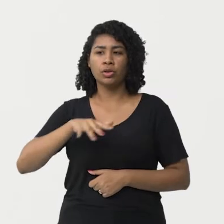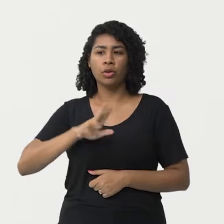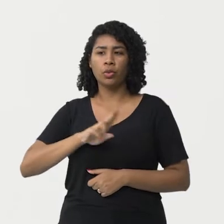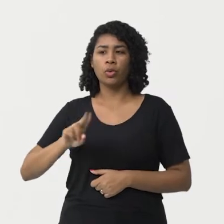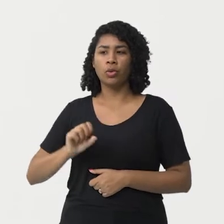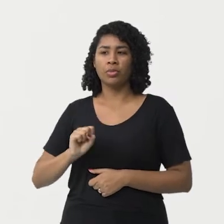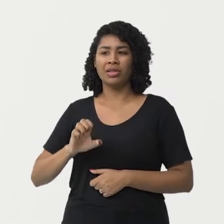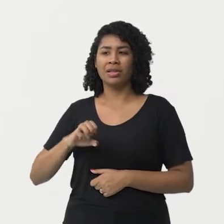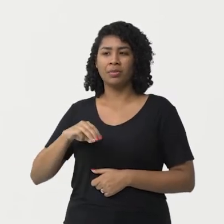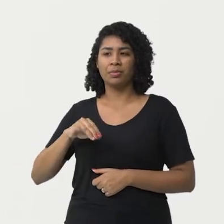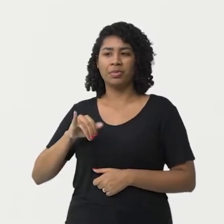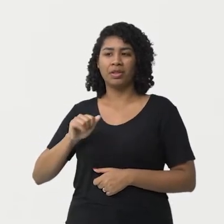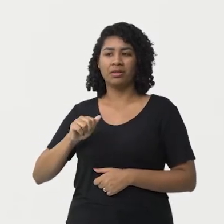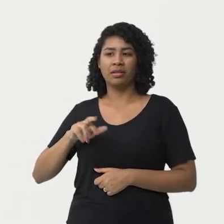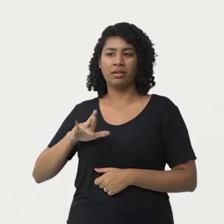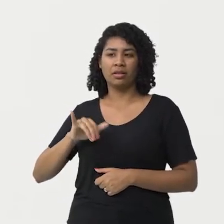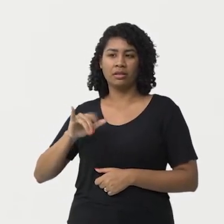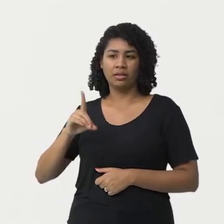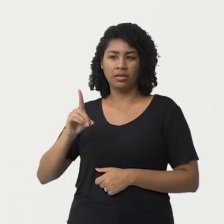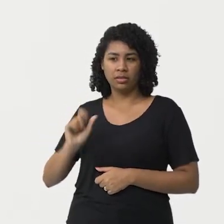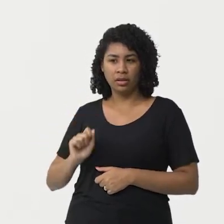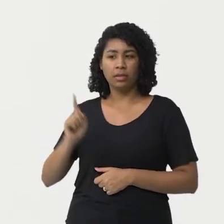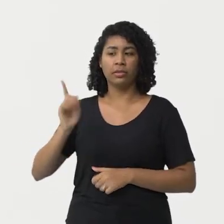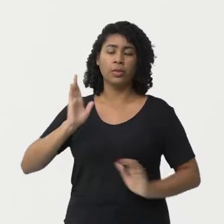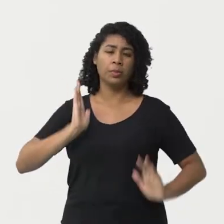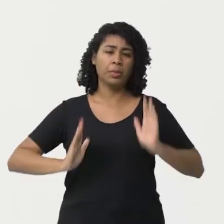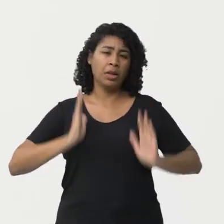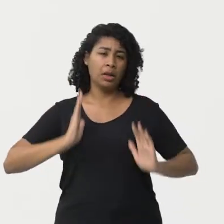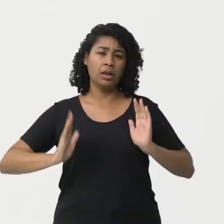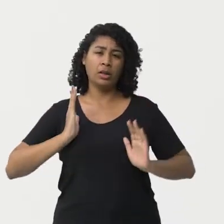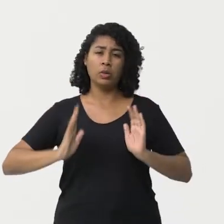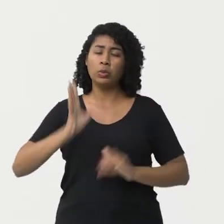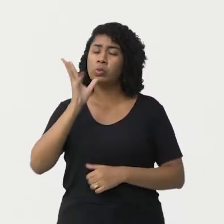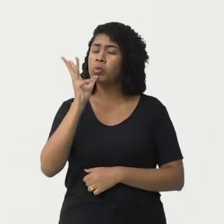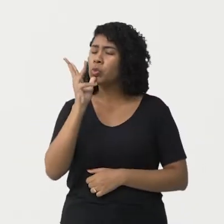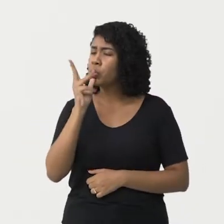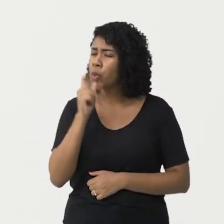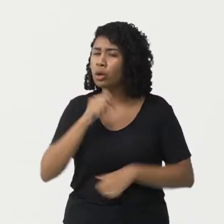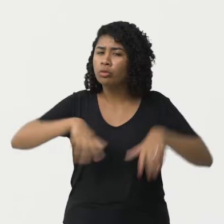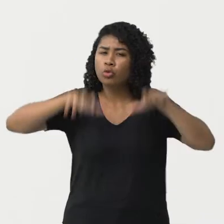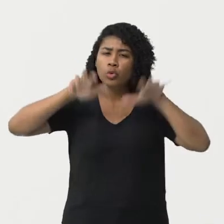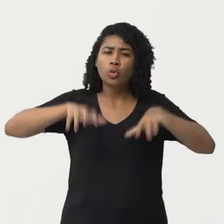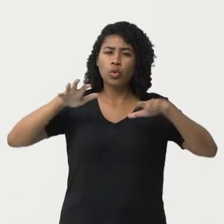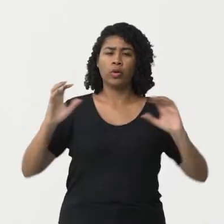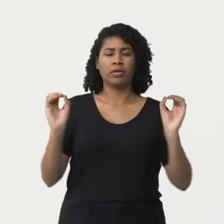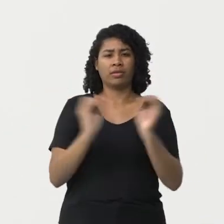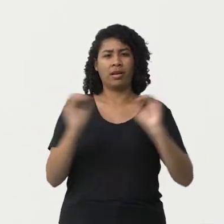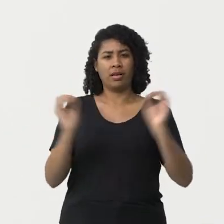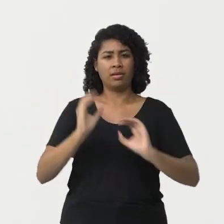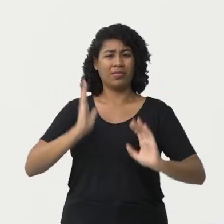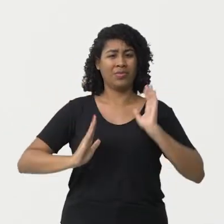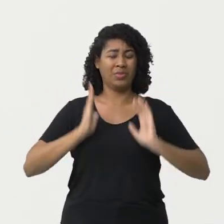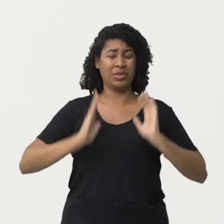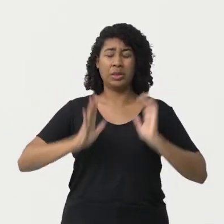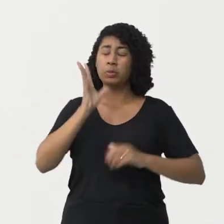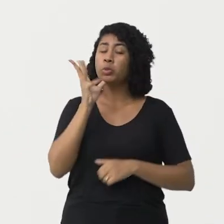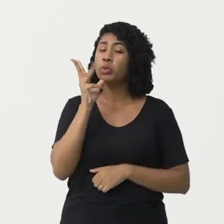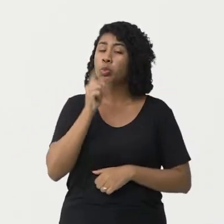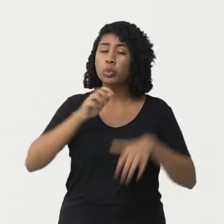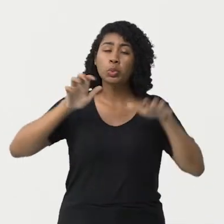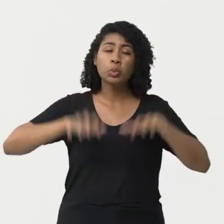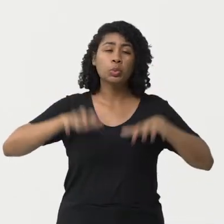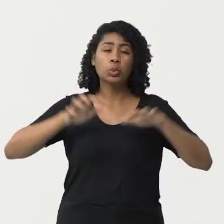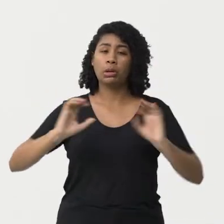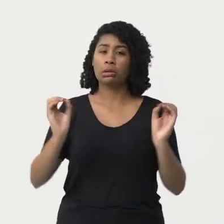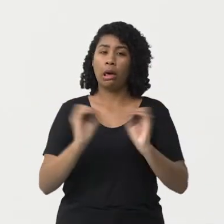vai ter uma estação muito longa sem água, sem chuvas. E é justamente por causa desse período